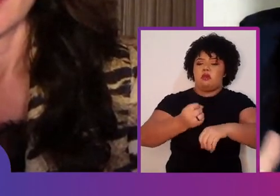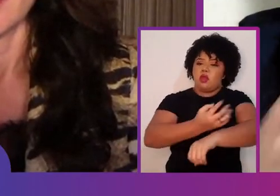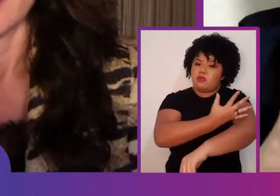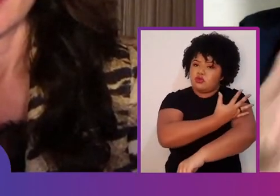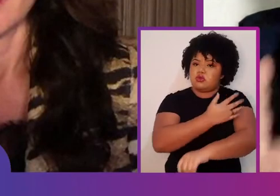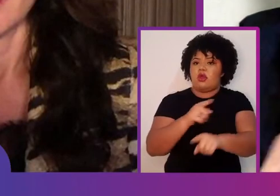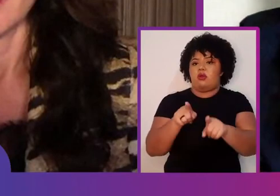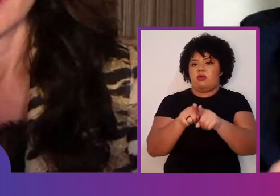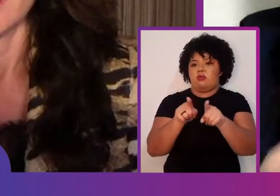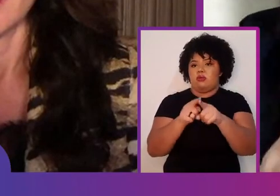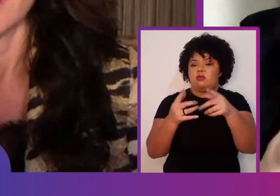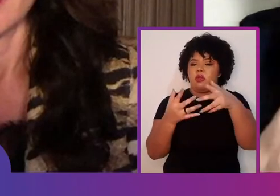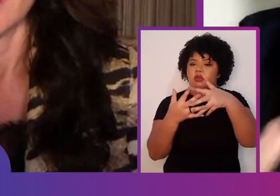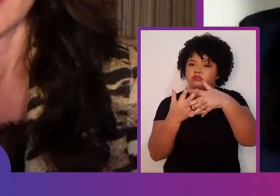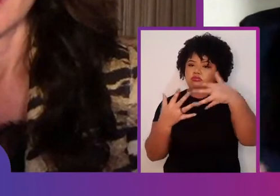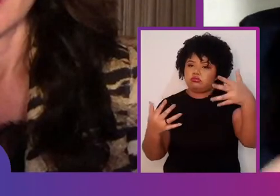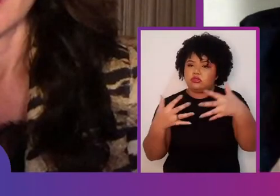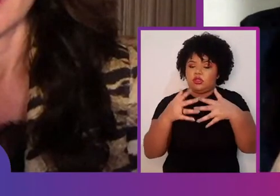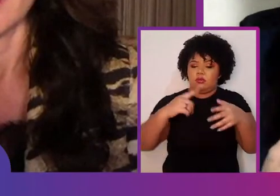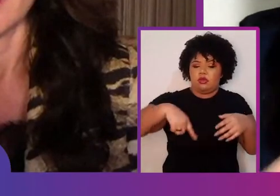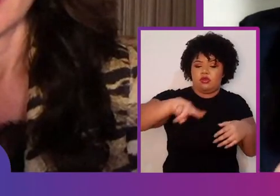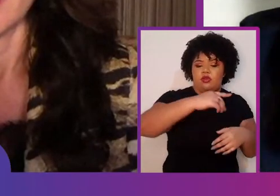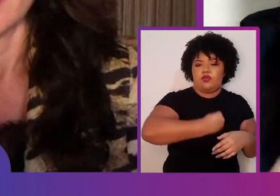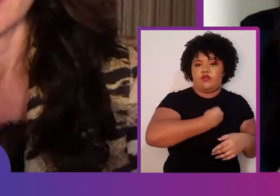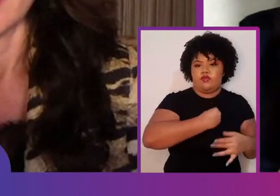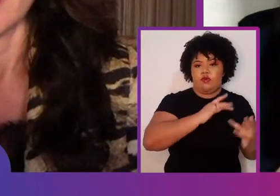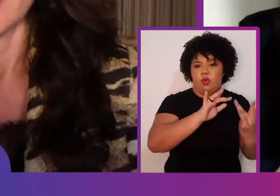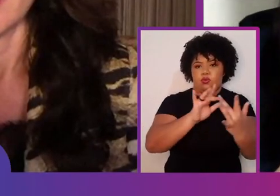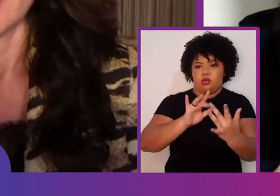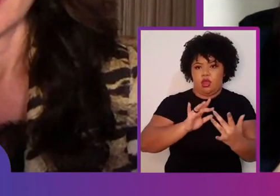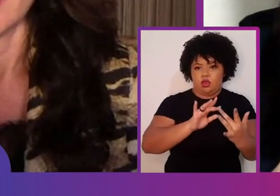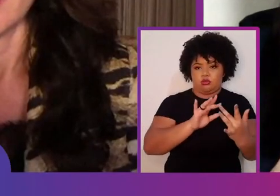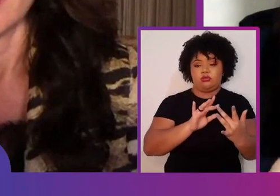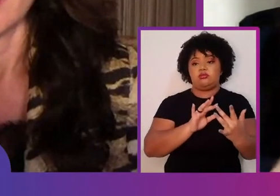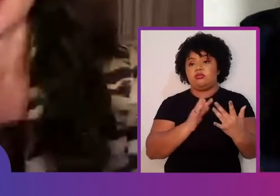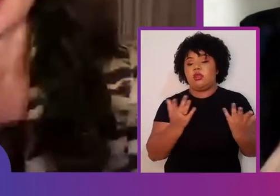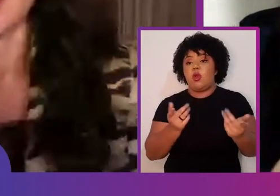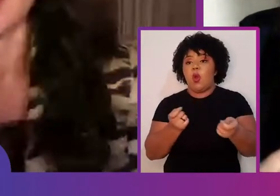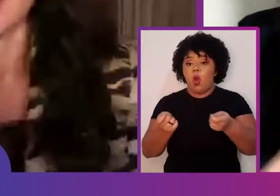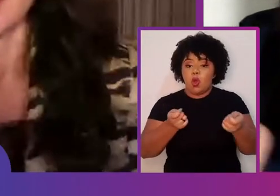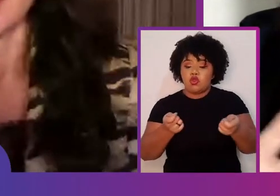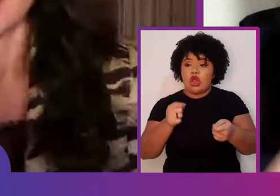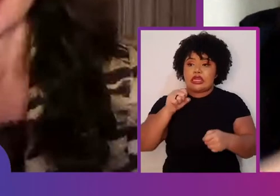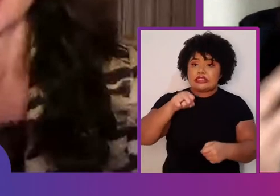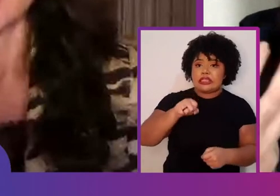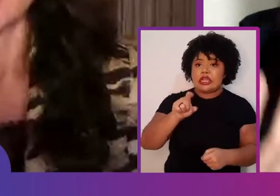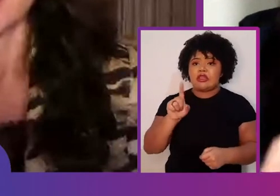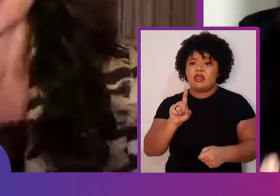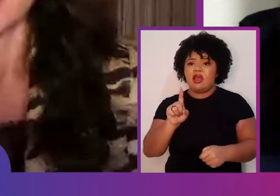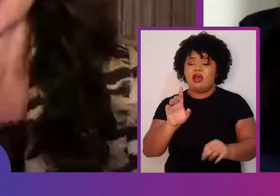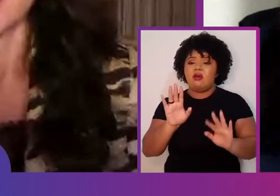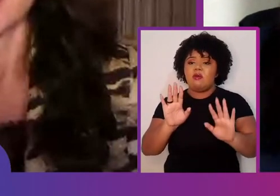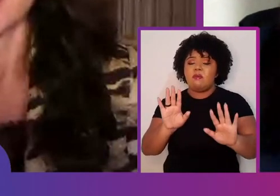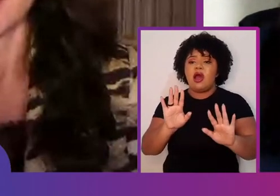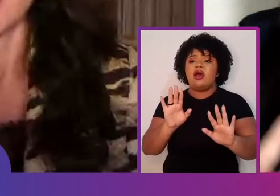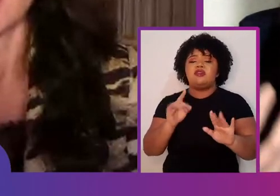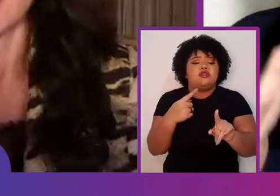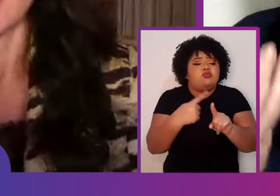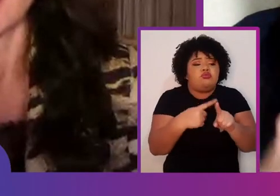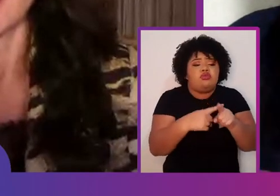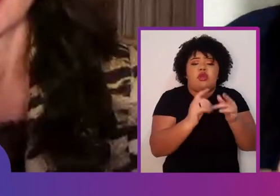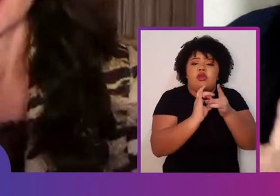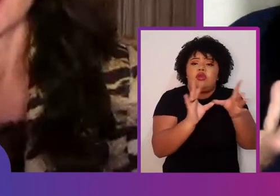Então, não é uma questão de seu controle ou não, é uma questão de por que controlar? Por que não permitir que esse processamento